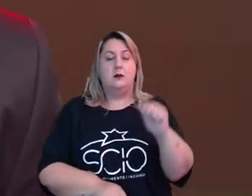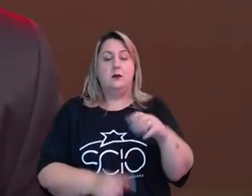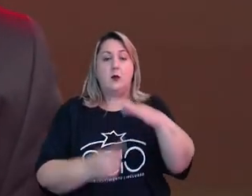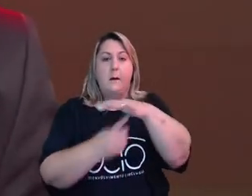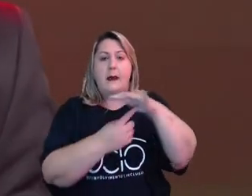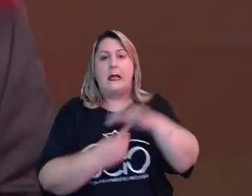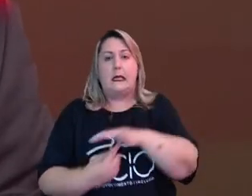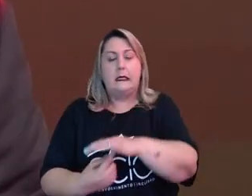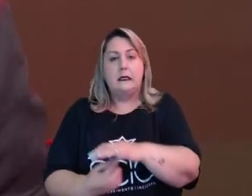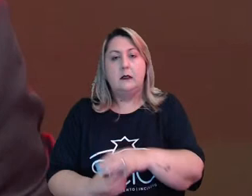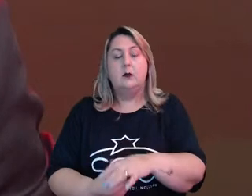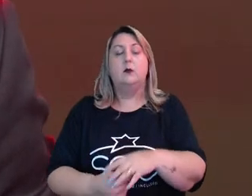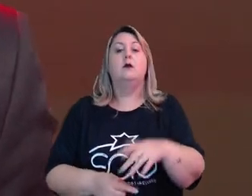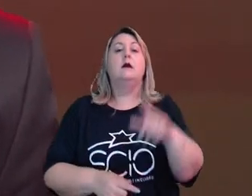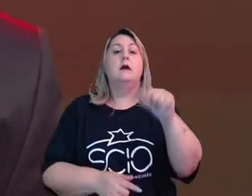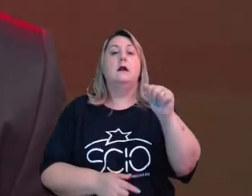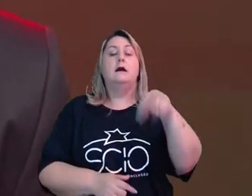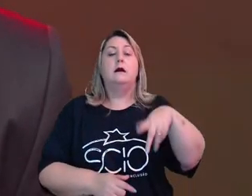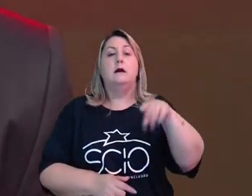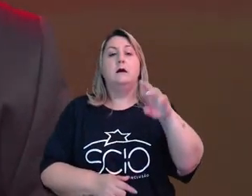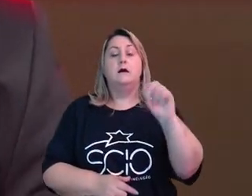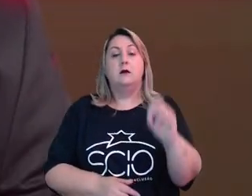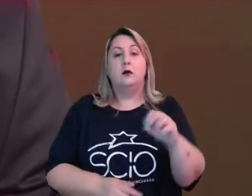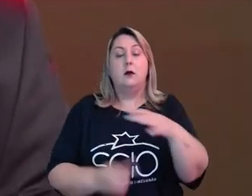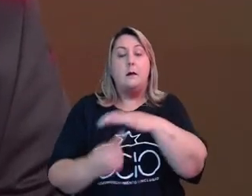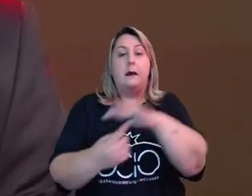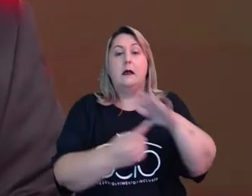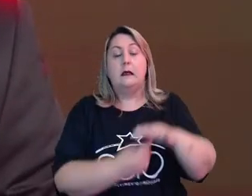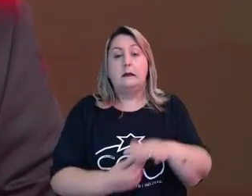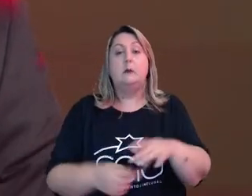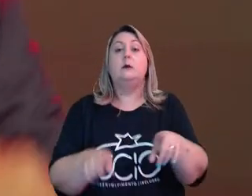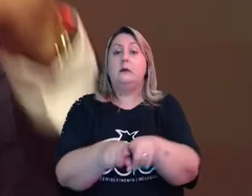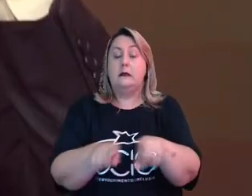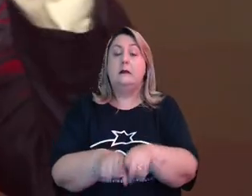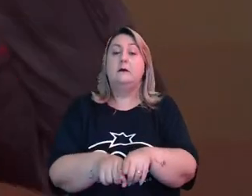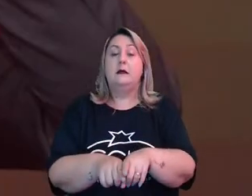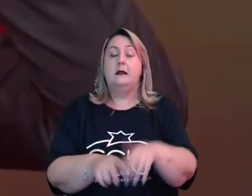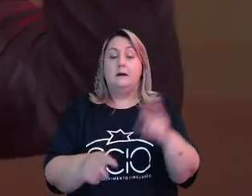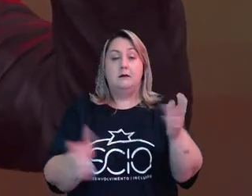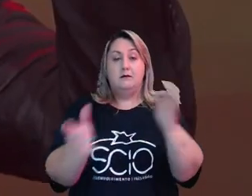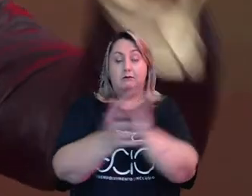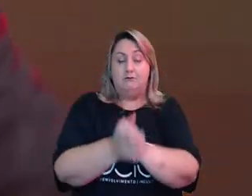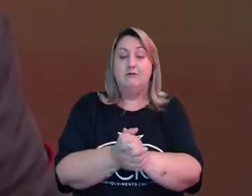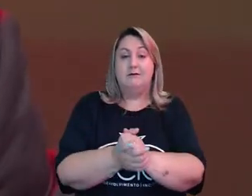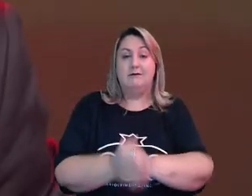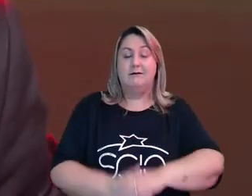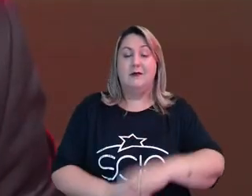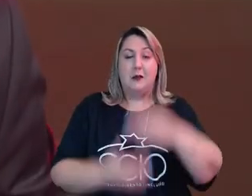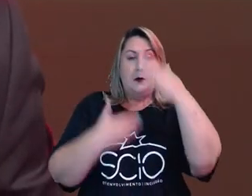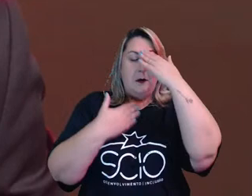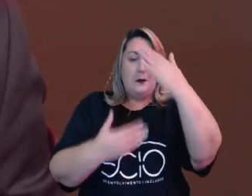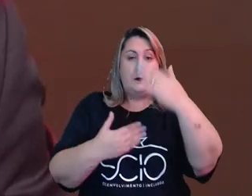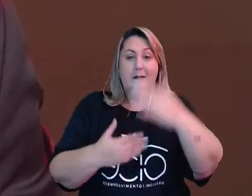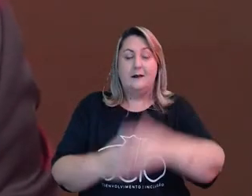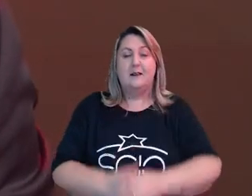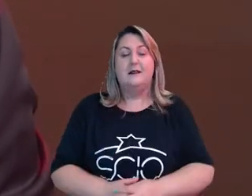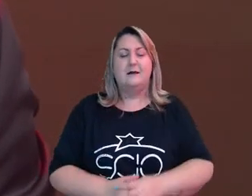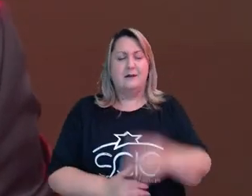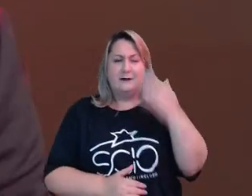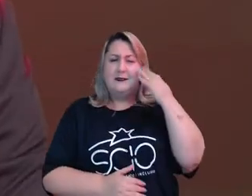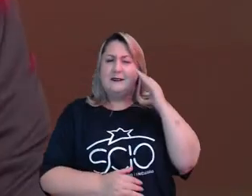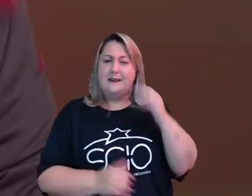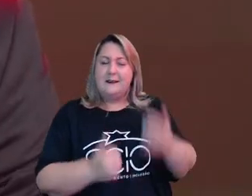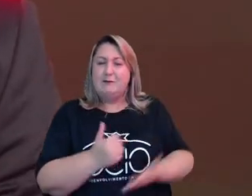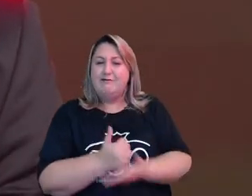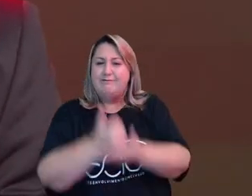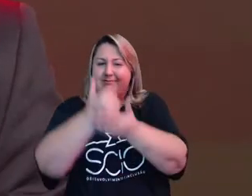Matão, o Leandro tá em Matão, o José Antônio S tá em Matão com a esposa. Um abraço, S, obrigado por toda a compreensão e